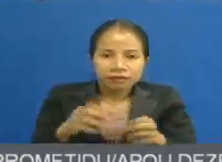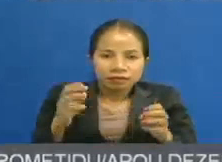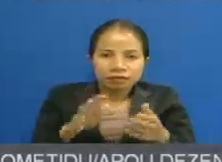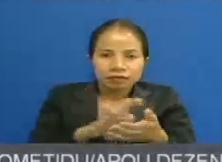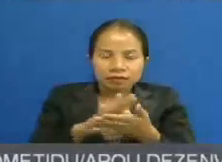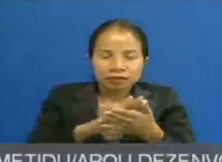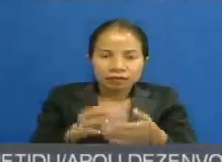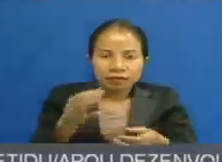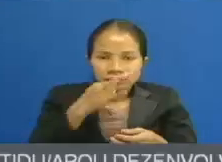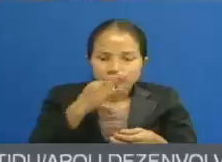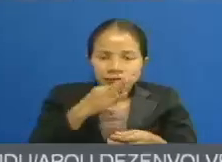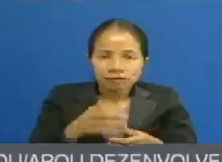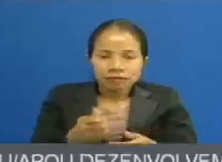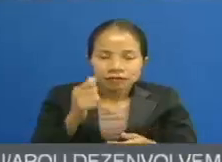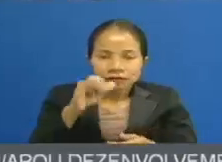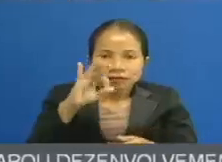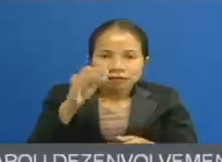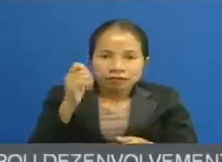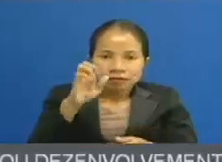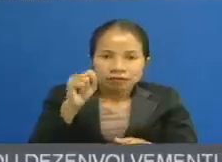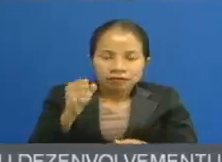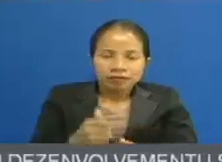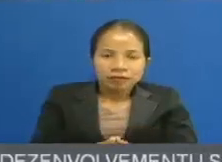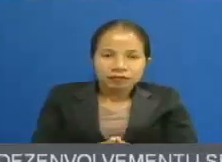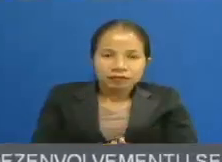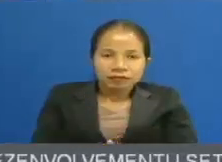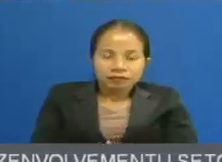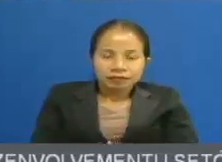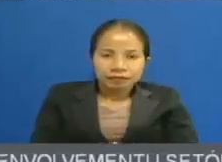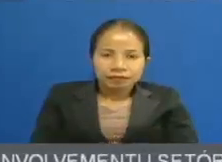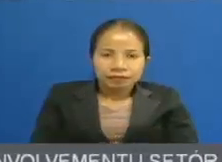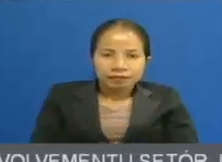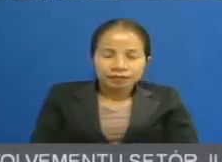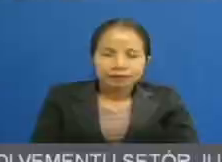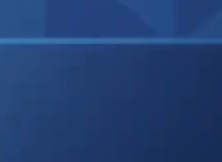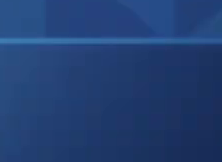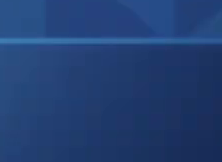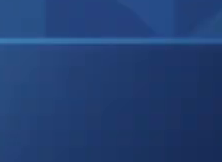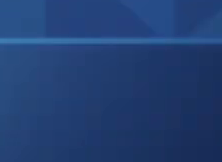sanitária, no alimentar, a IFAESA. Domingos da Costa, Lênia Lai, ba RTL.